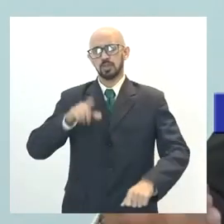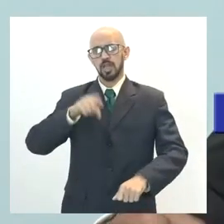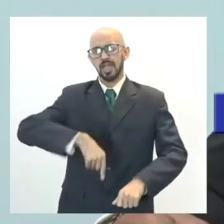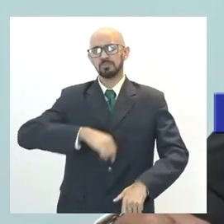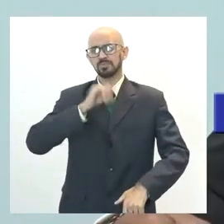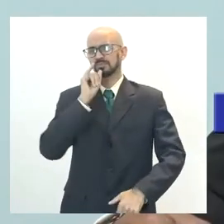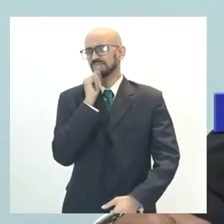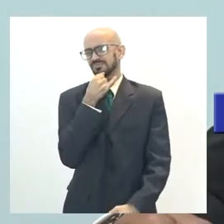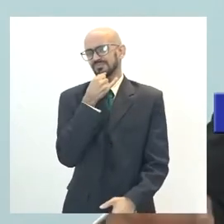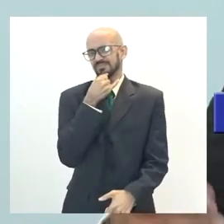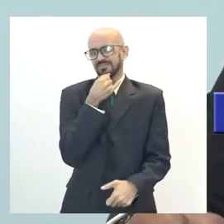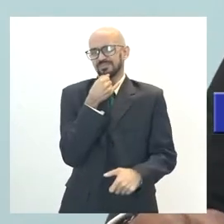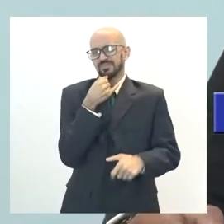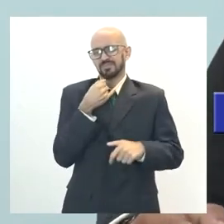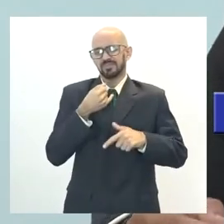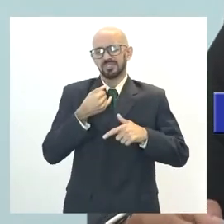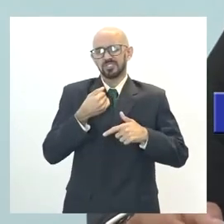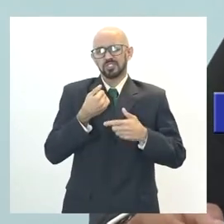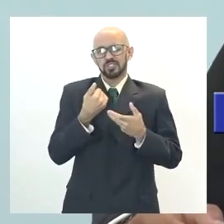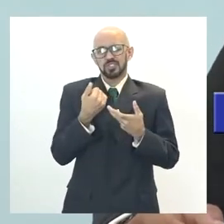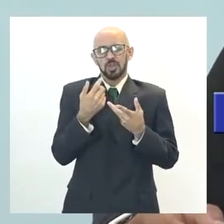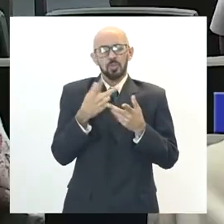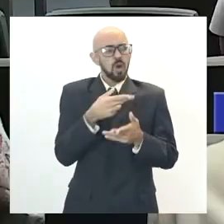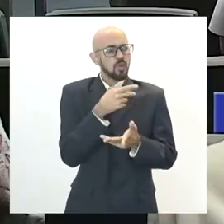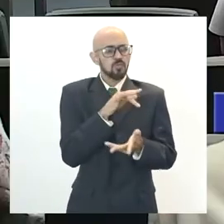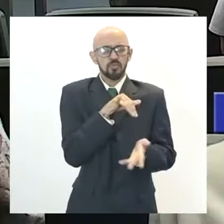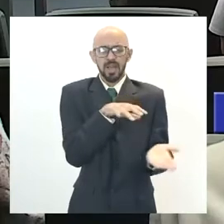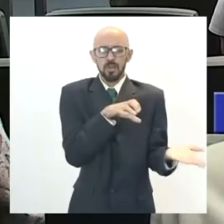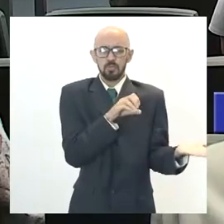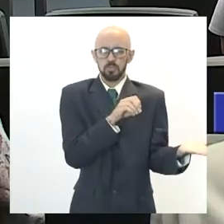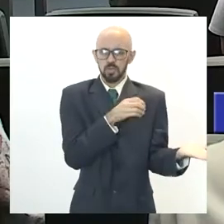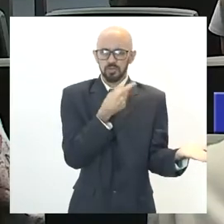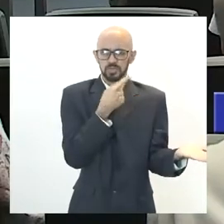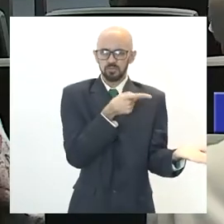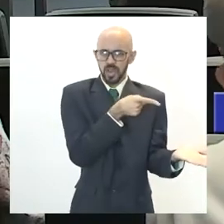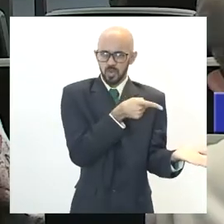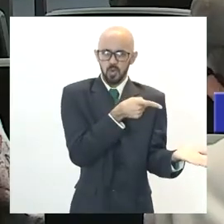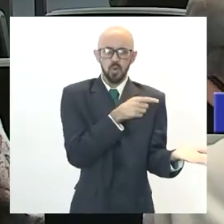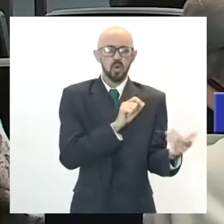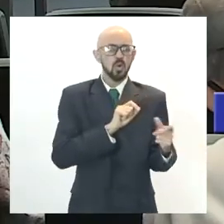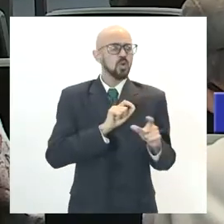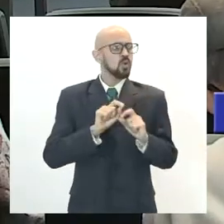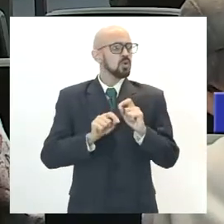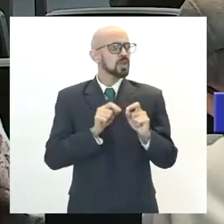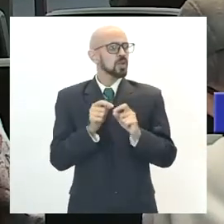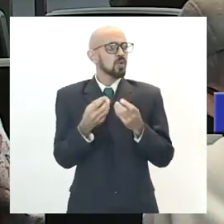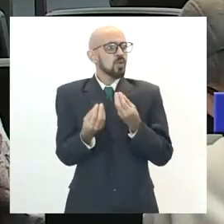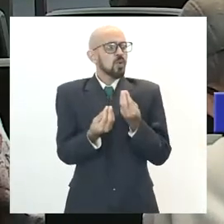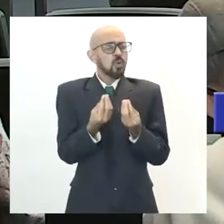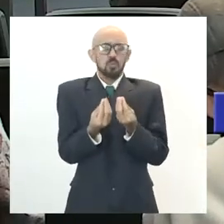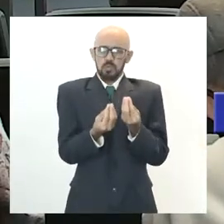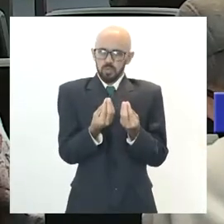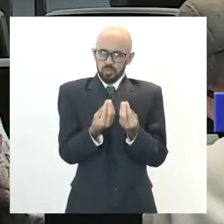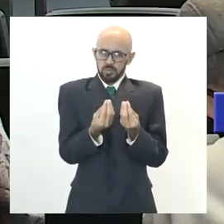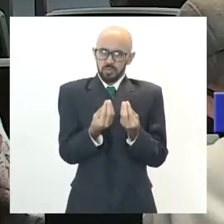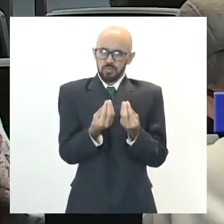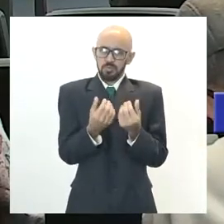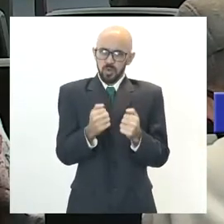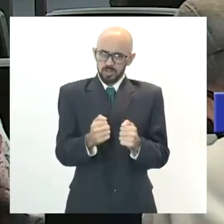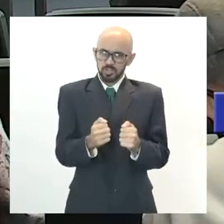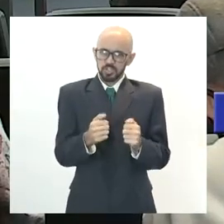lamentavelmente aquilo que faz você tava falando agora é como é que pode a câmera